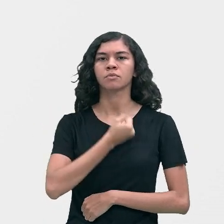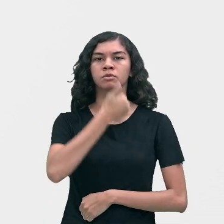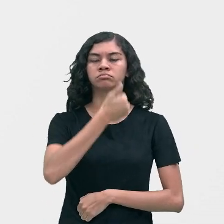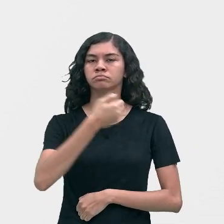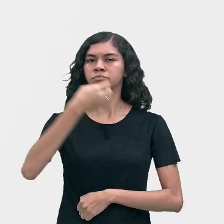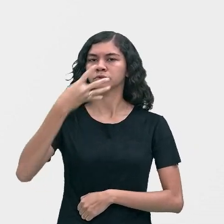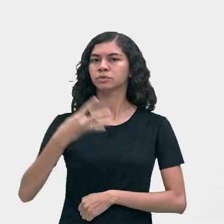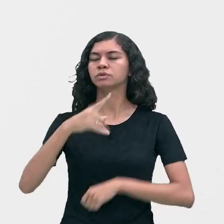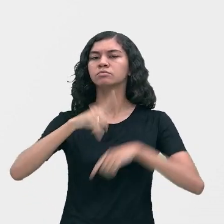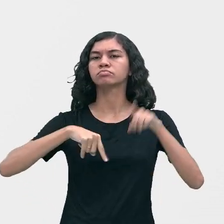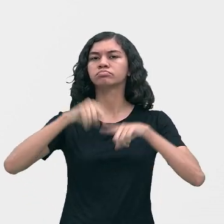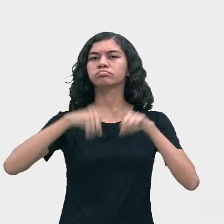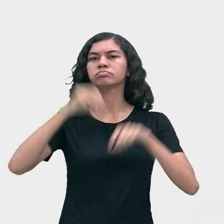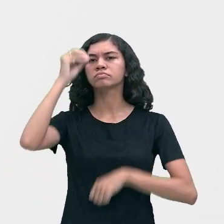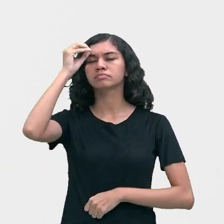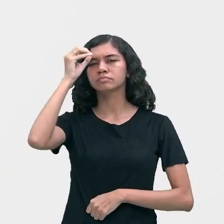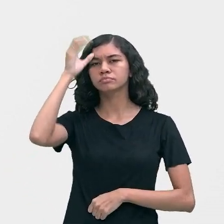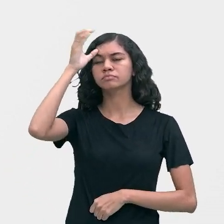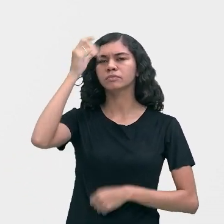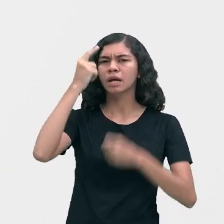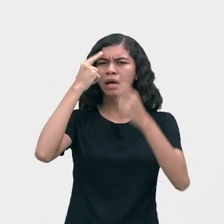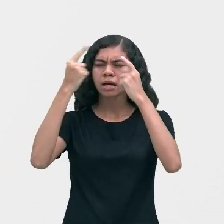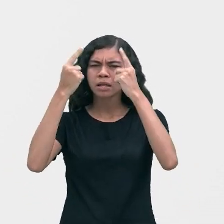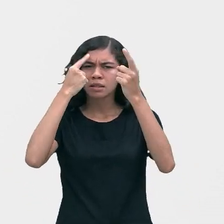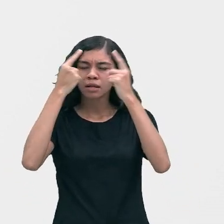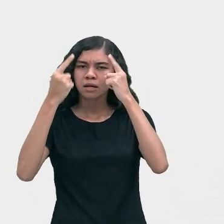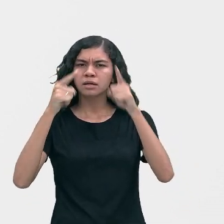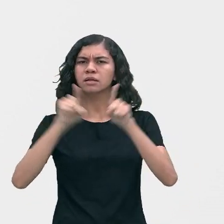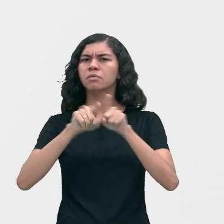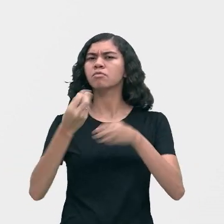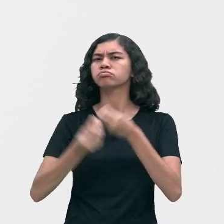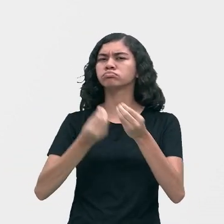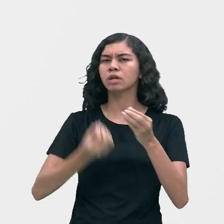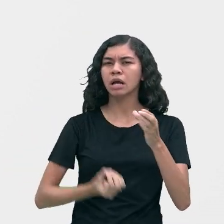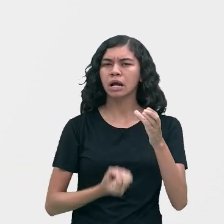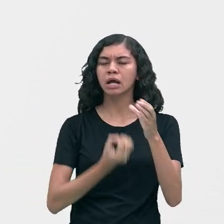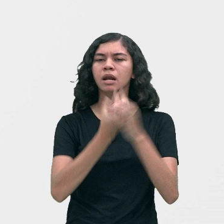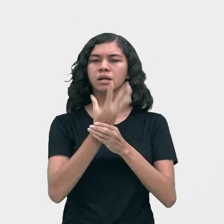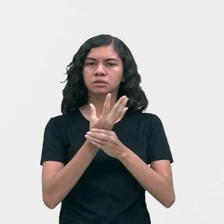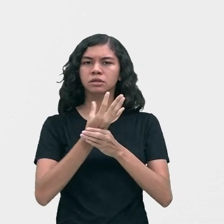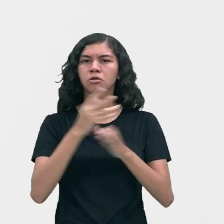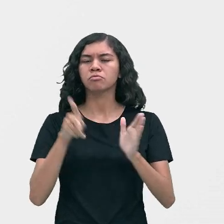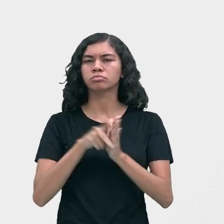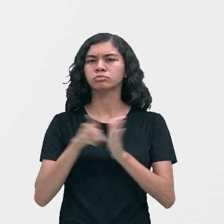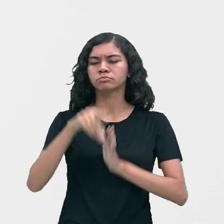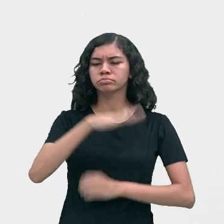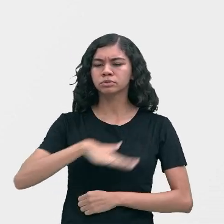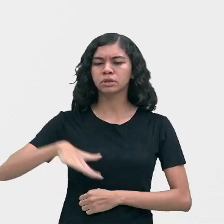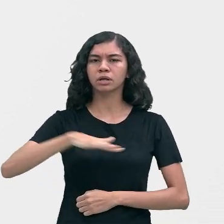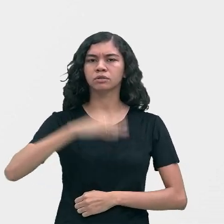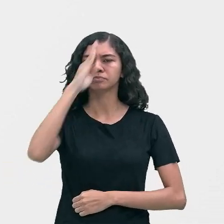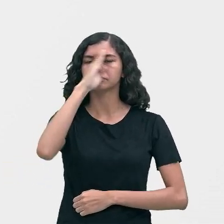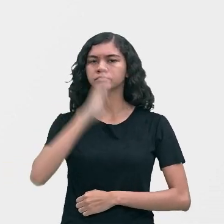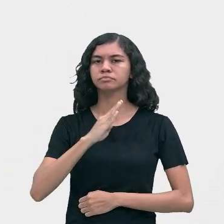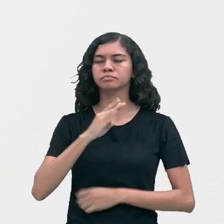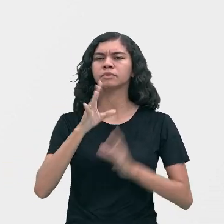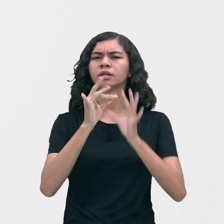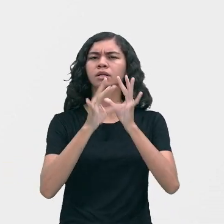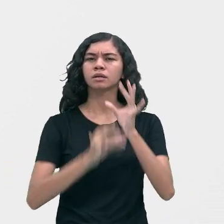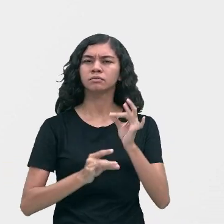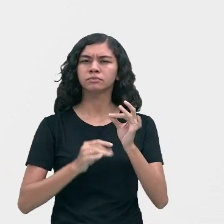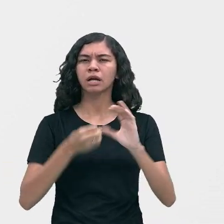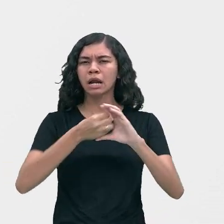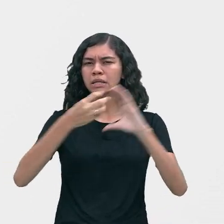14, com objeto de conhecimento, ideias e concepções sobre a formação territorial do Brasil. E o detalhamento, aspectos físicos